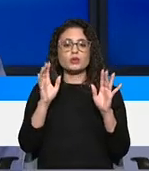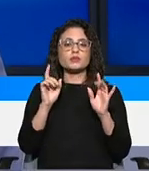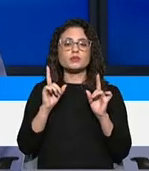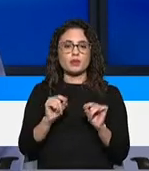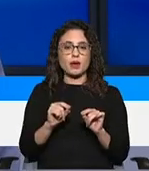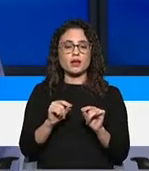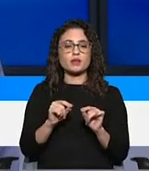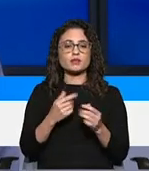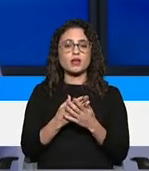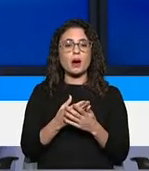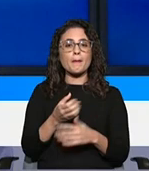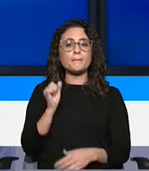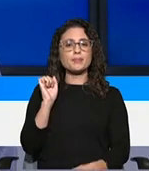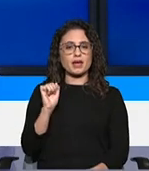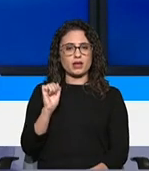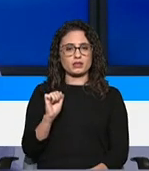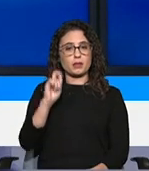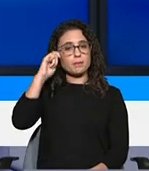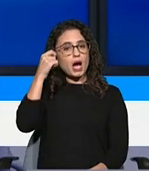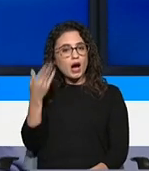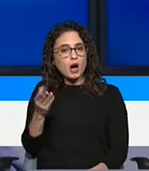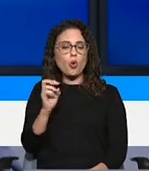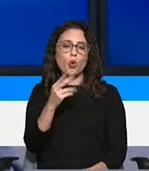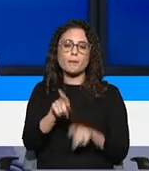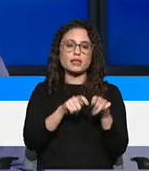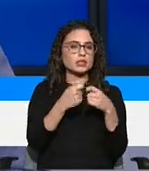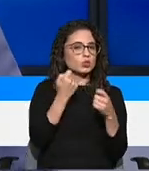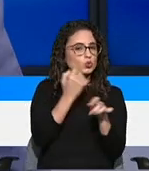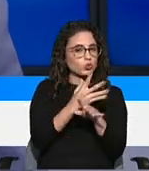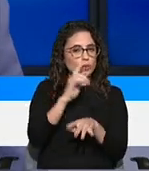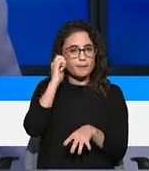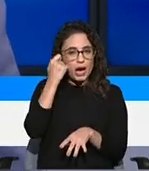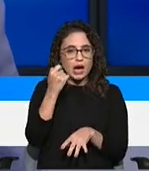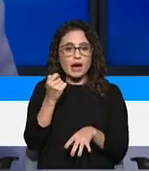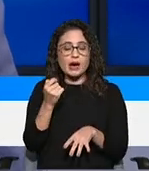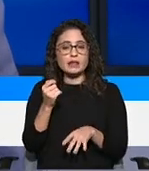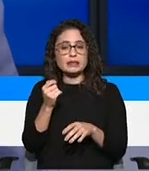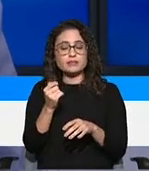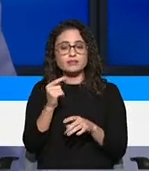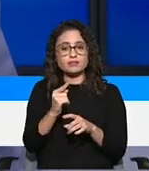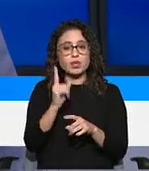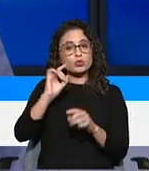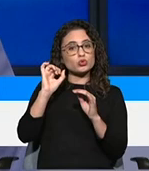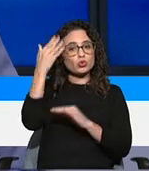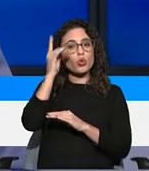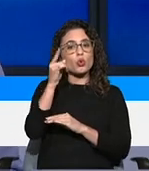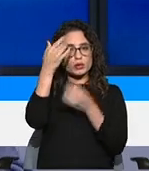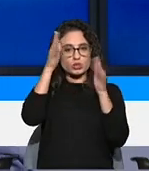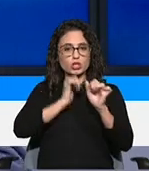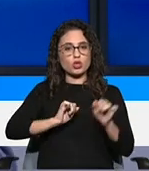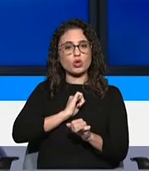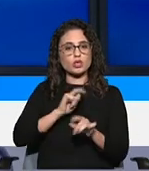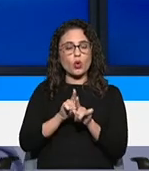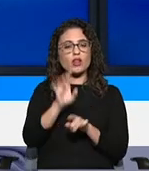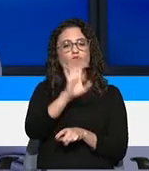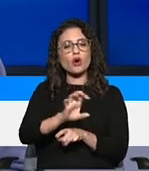atingir o partido socialista mais do que atingir outros tipos de partido que é a nossa é a nossa Democracia é a imagem da política e